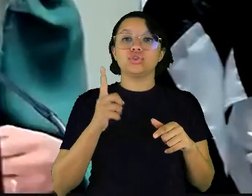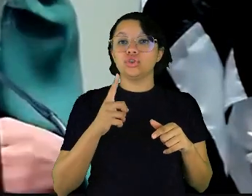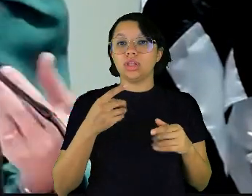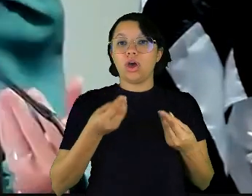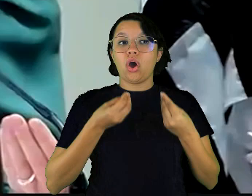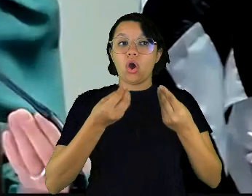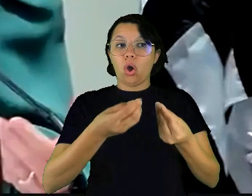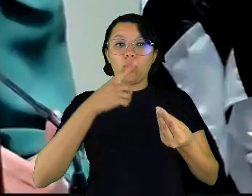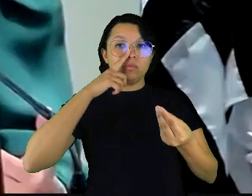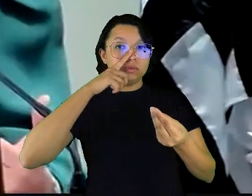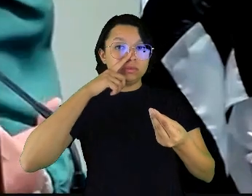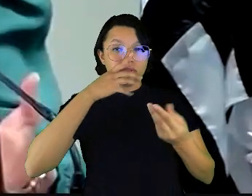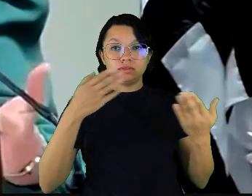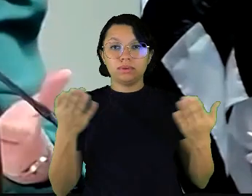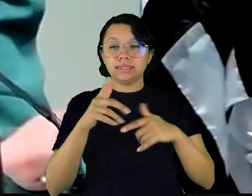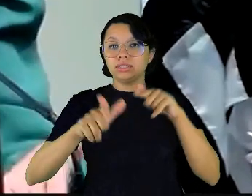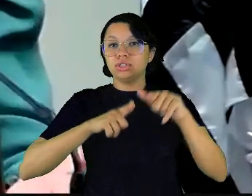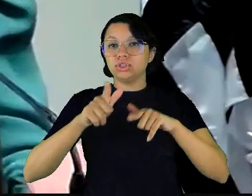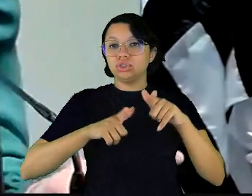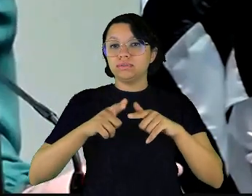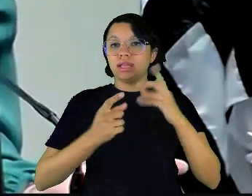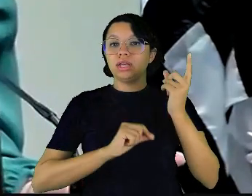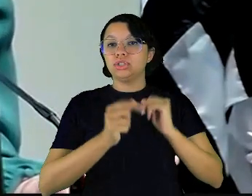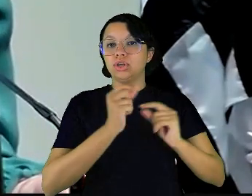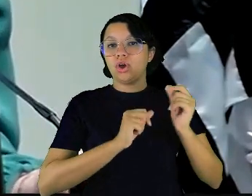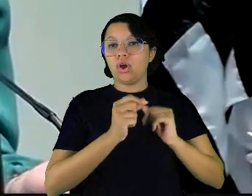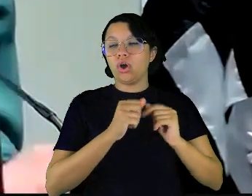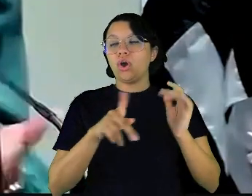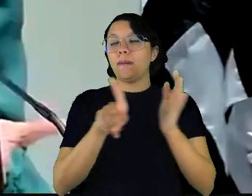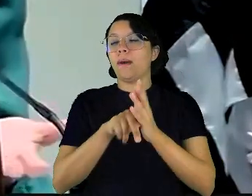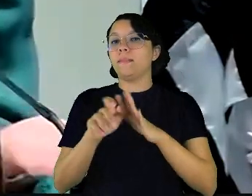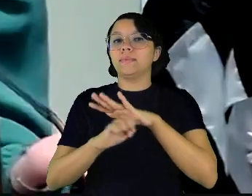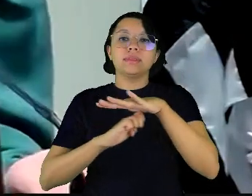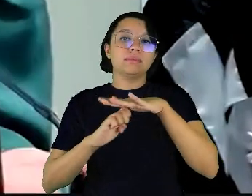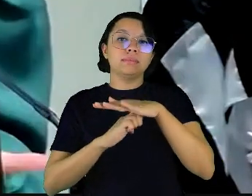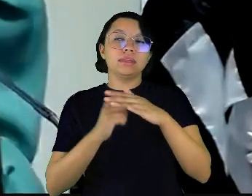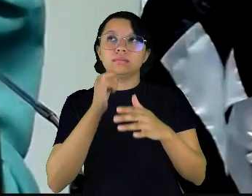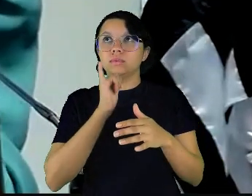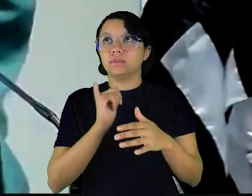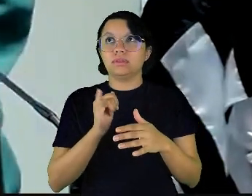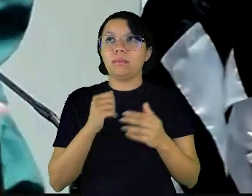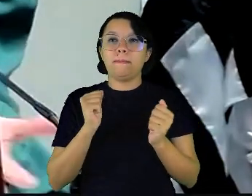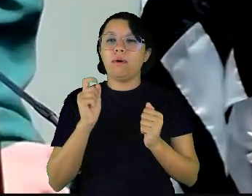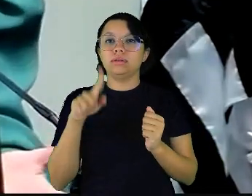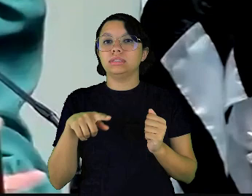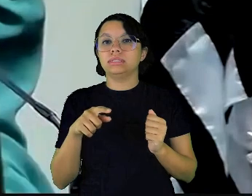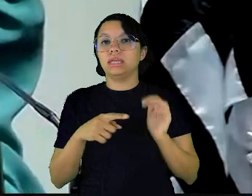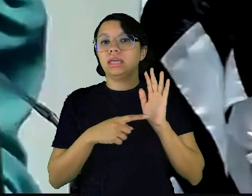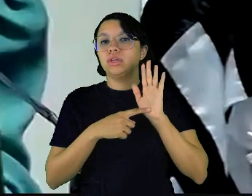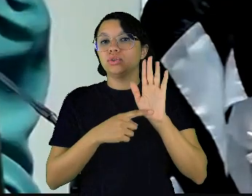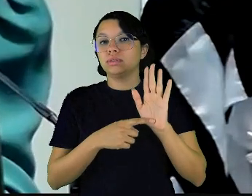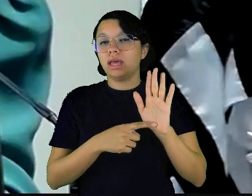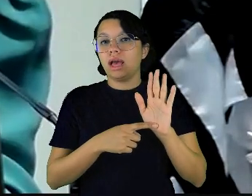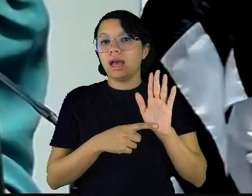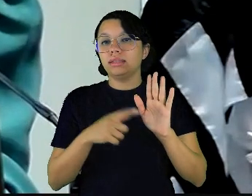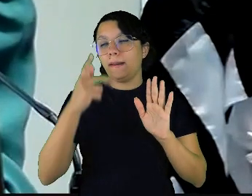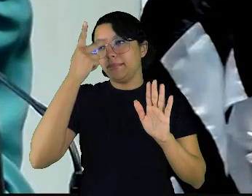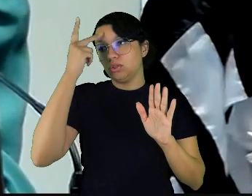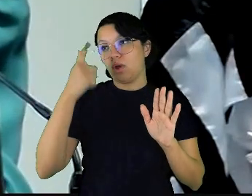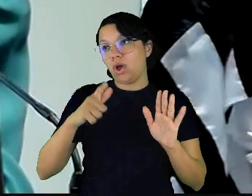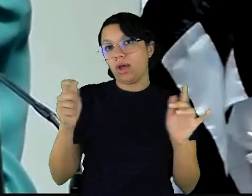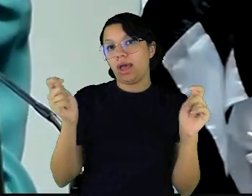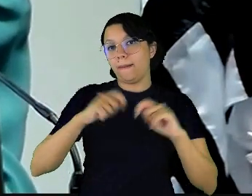risco essa atividade econômica da empresa, né, que, por exemplo, pode estar sendo prestada por alguém que está